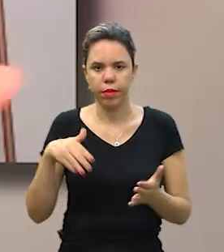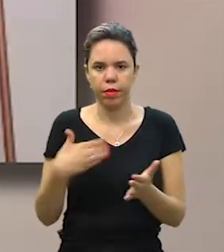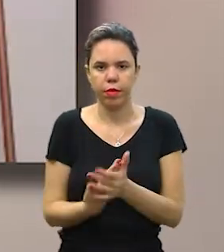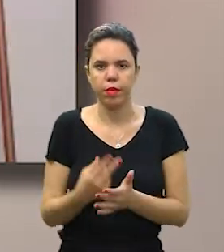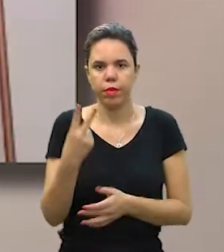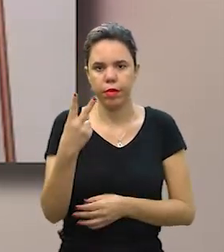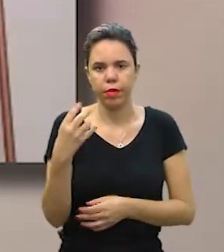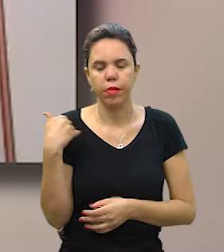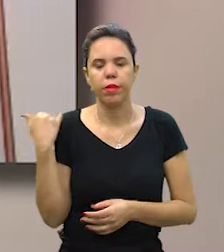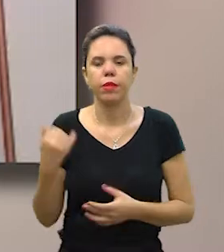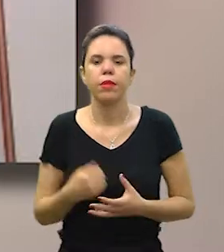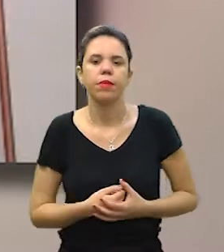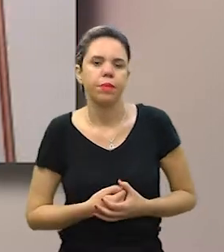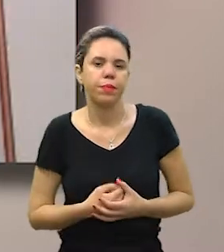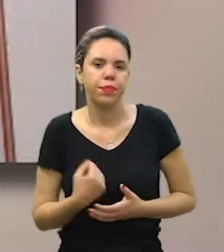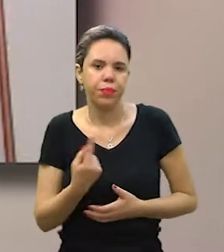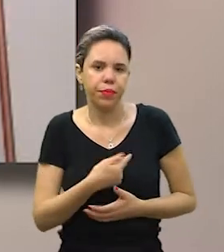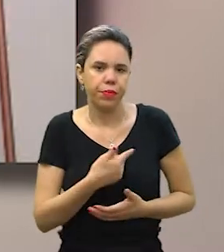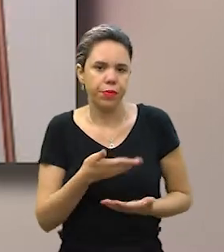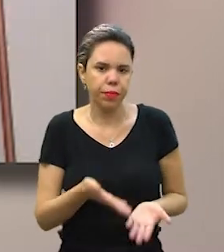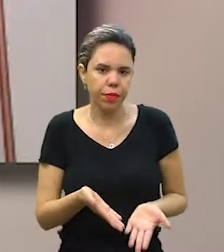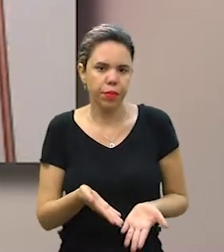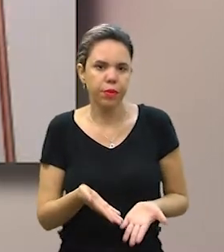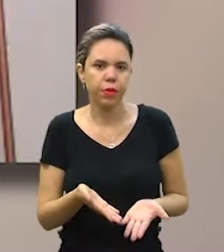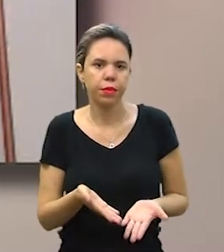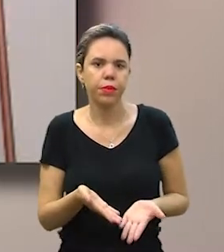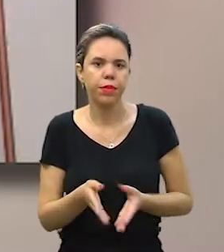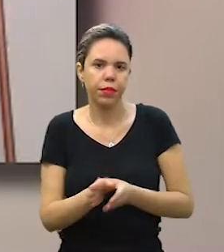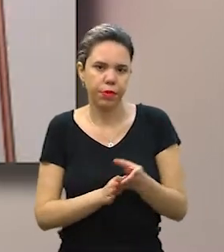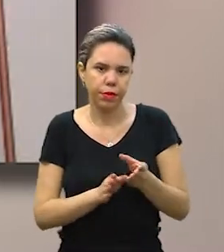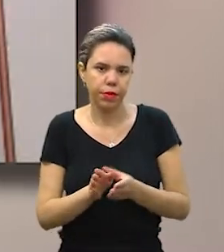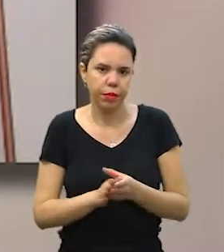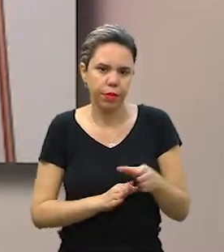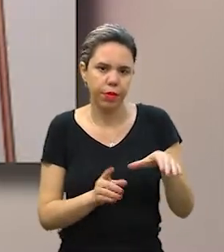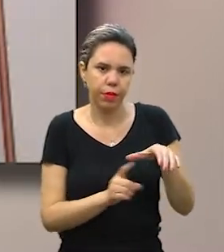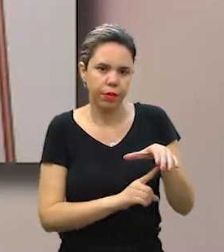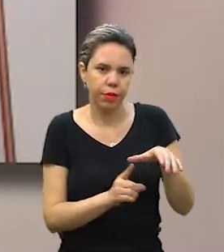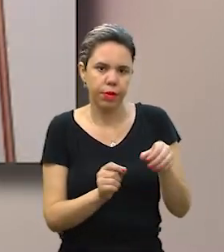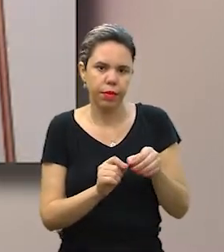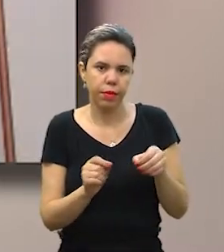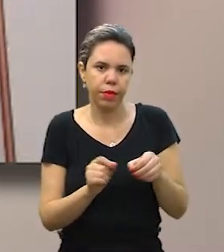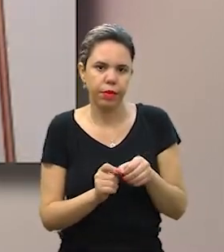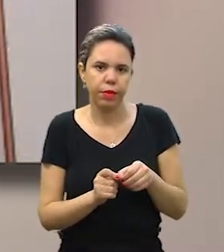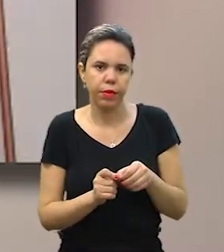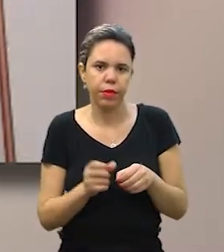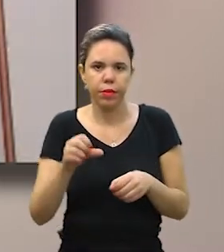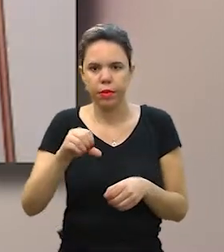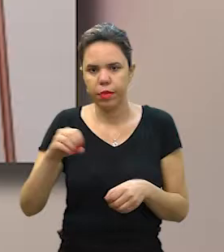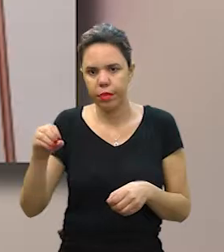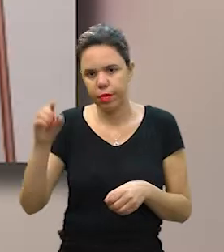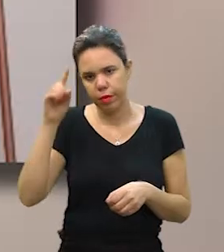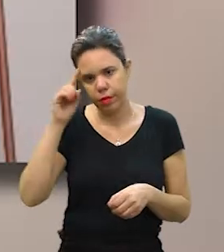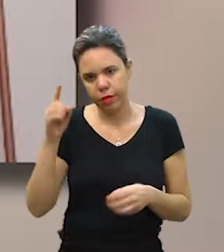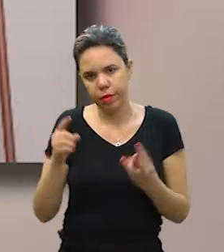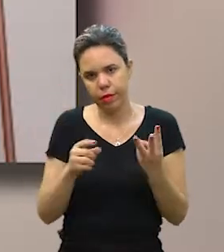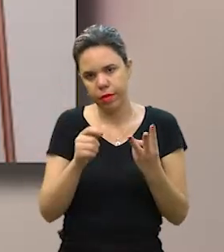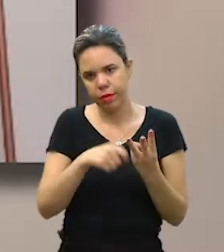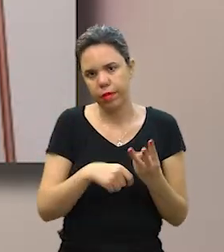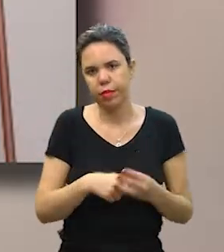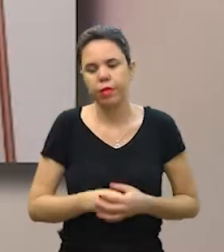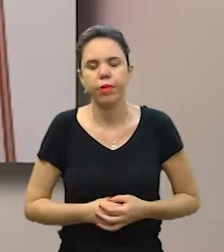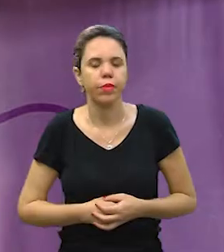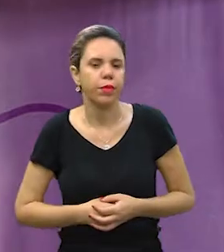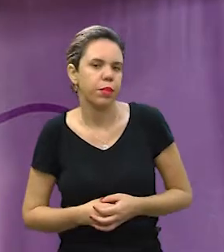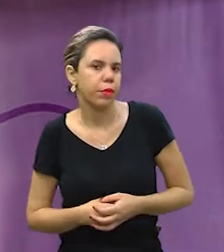até os 2 anos, nós indicamos que essas consultas passem a ser a cada 90 dias, tá